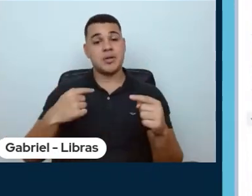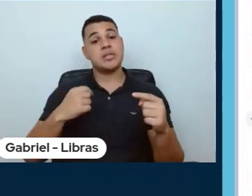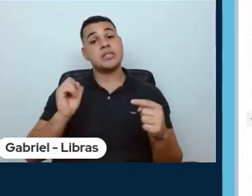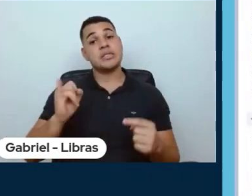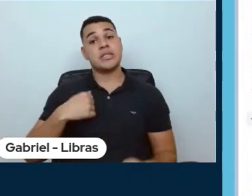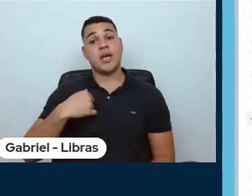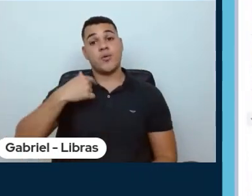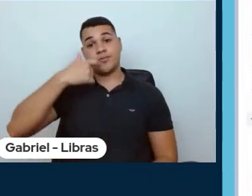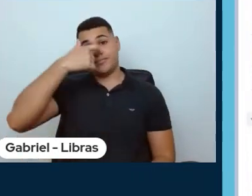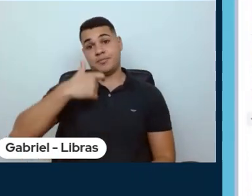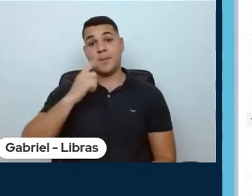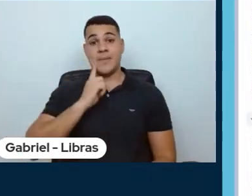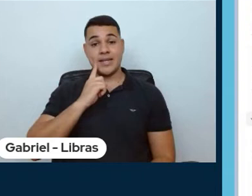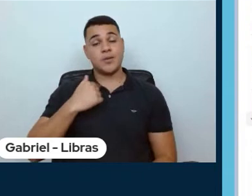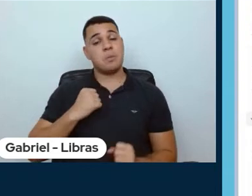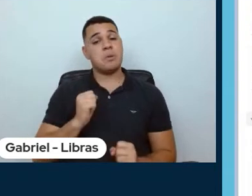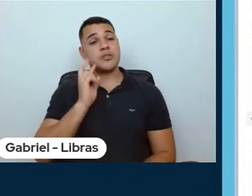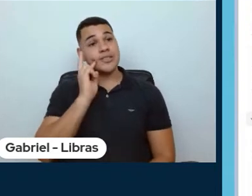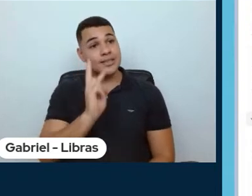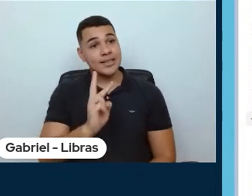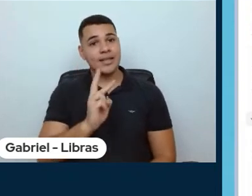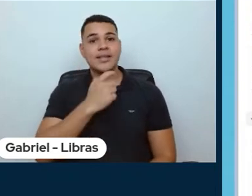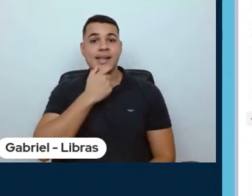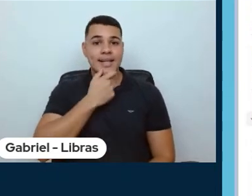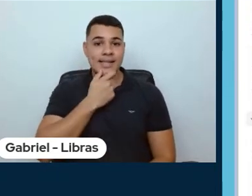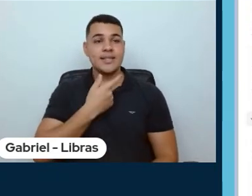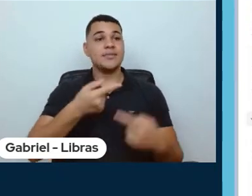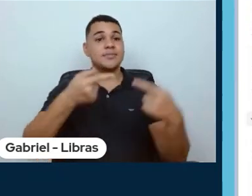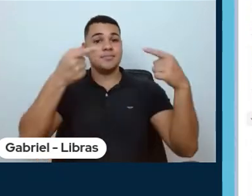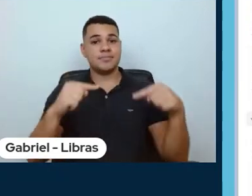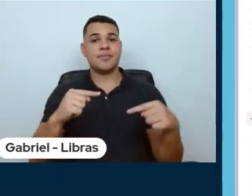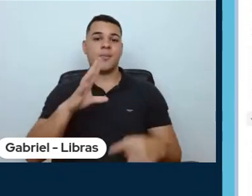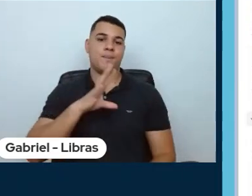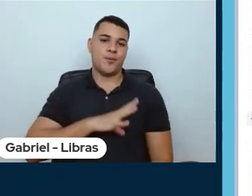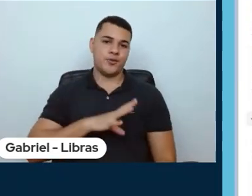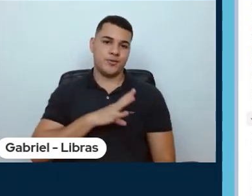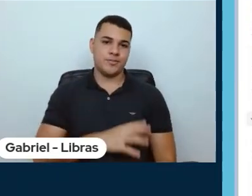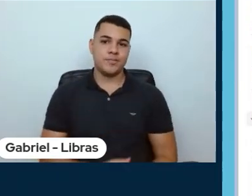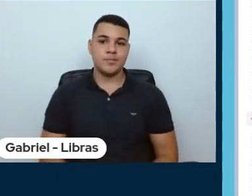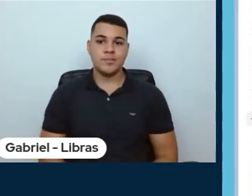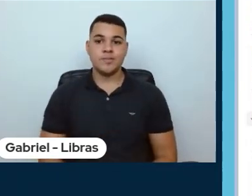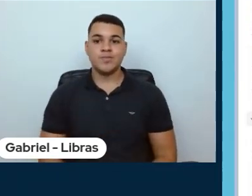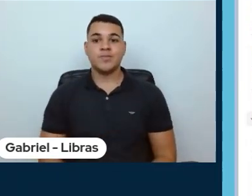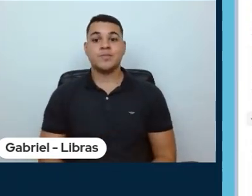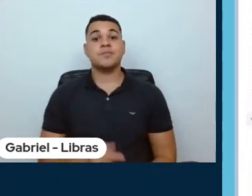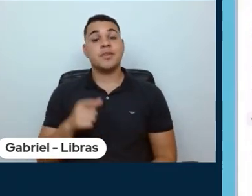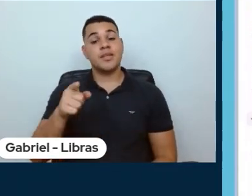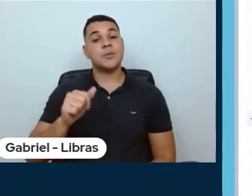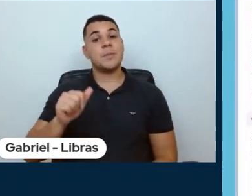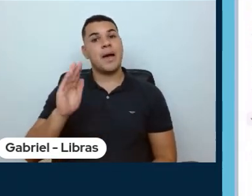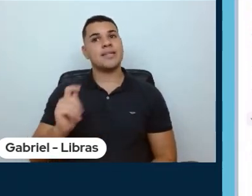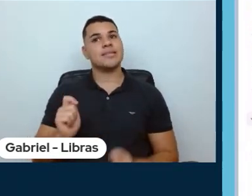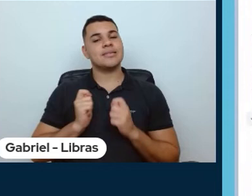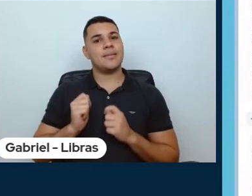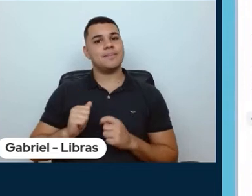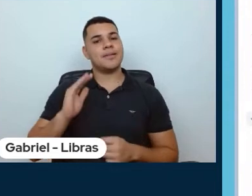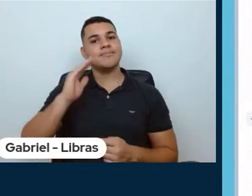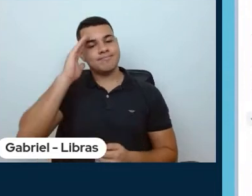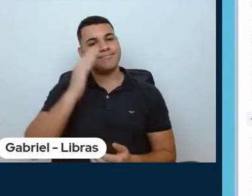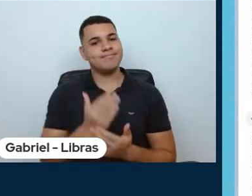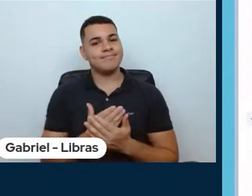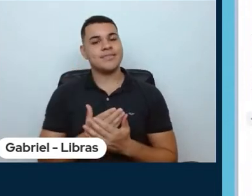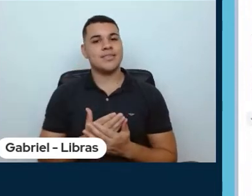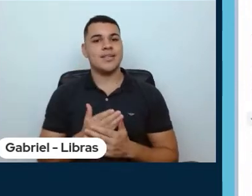aqui em português, por exemplo, né, qual foi o original, propriamente dito. Isso aqui traz essa flexibilidade no atendimento,